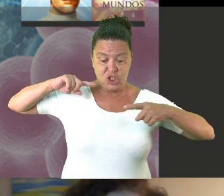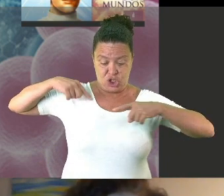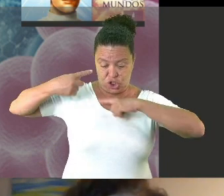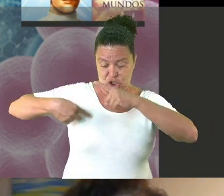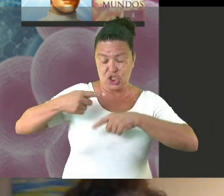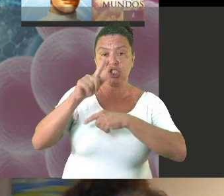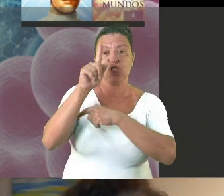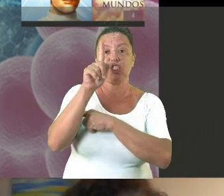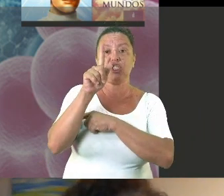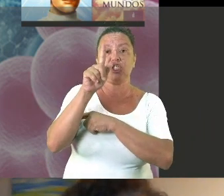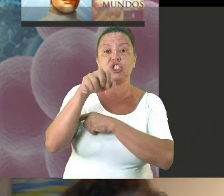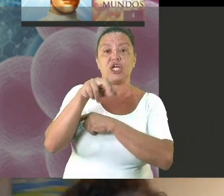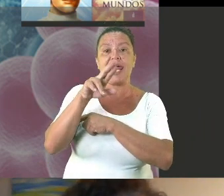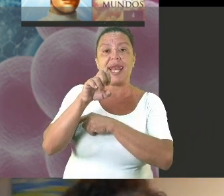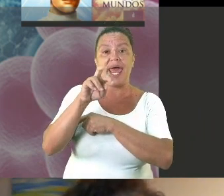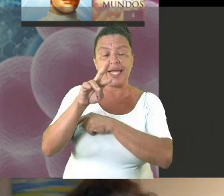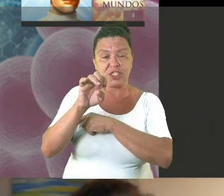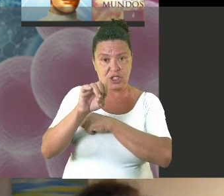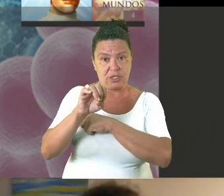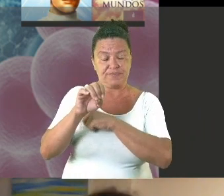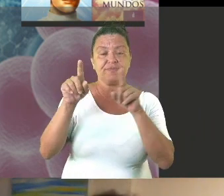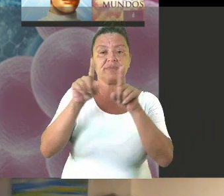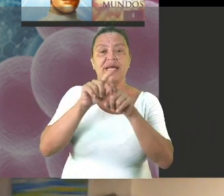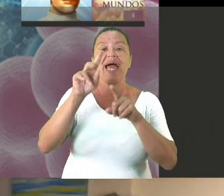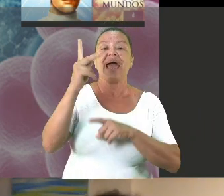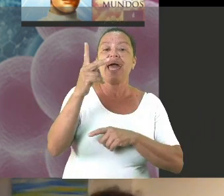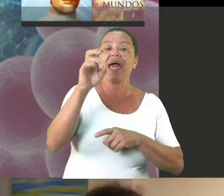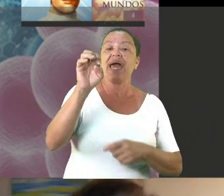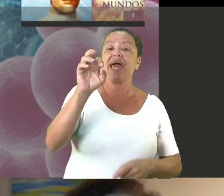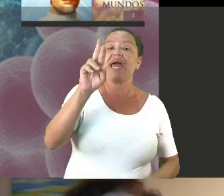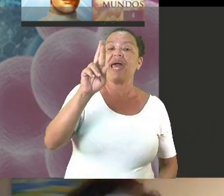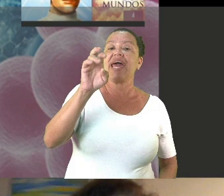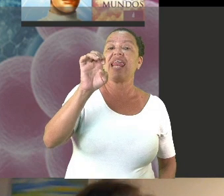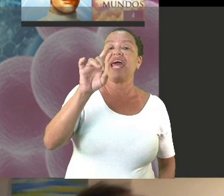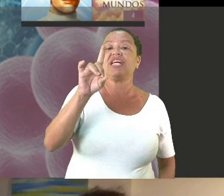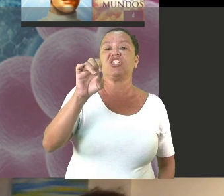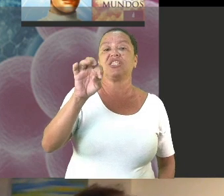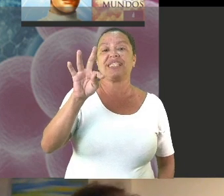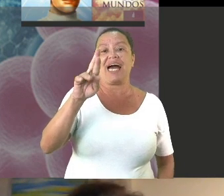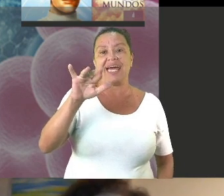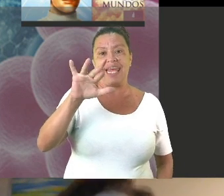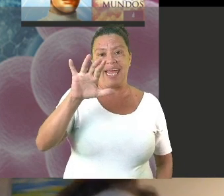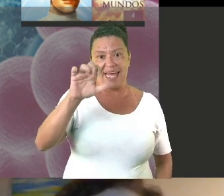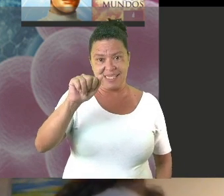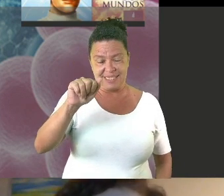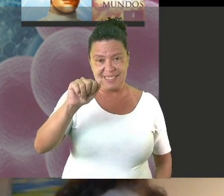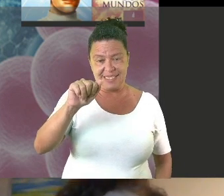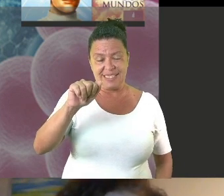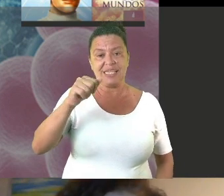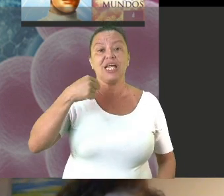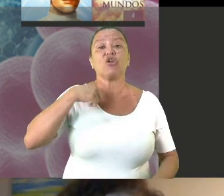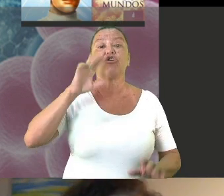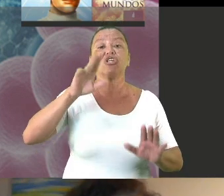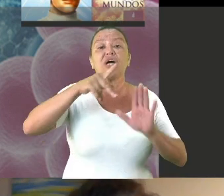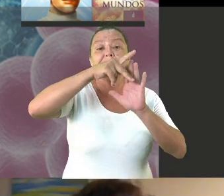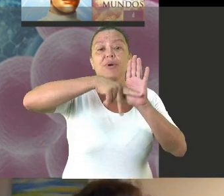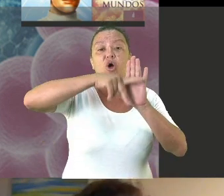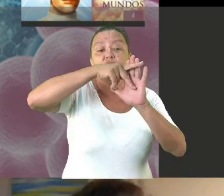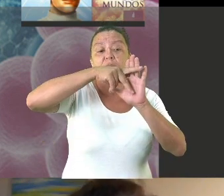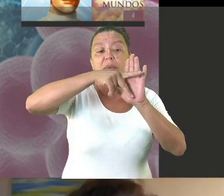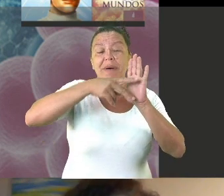sobre hereditariedade, ele está falando sobre aquilo que está na nossa programação para